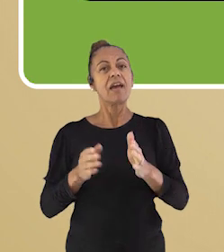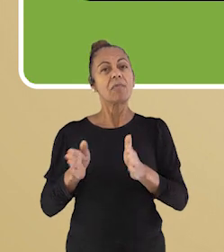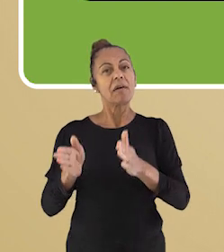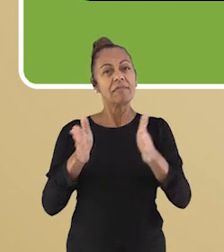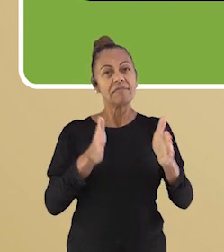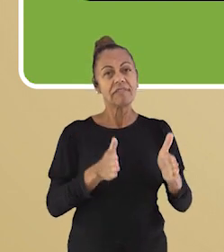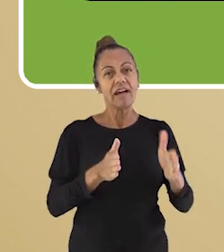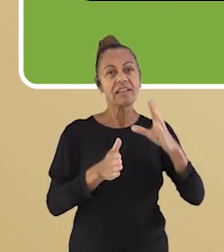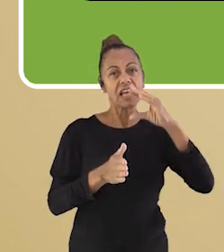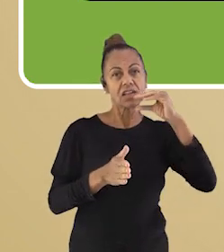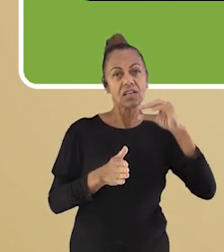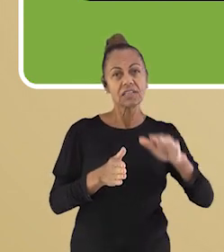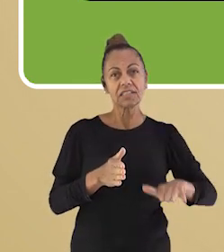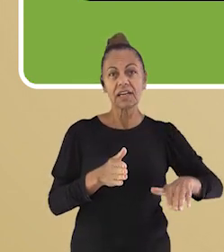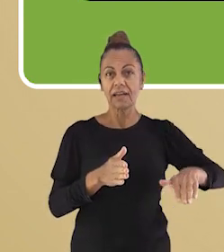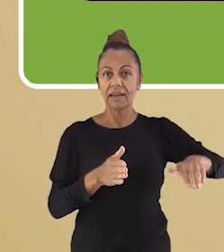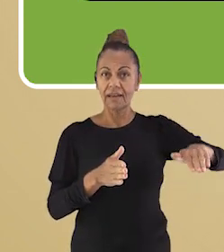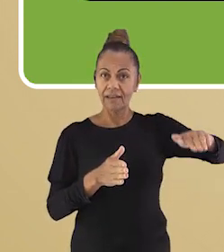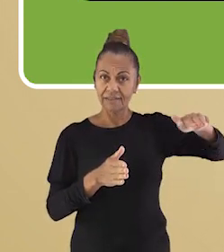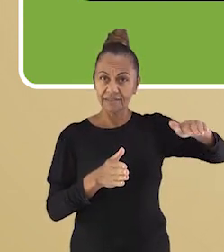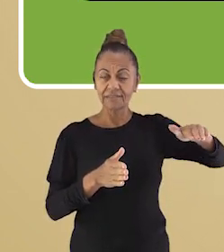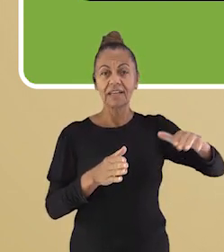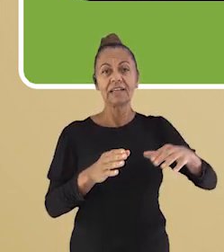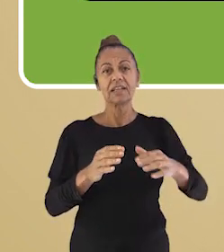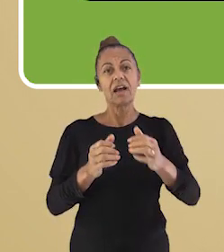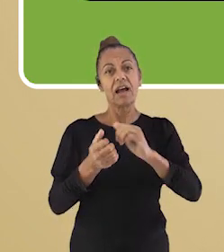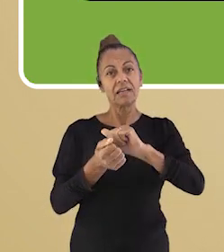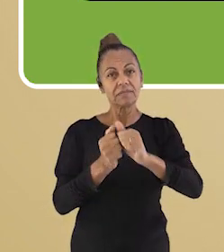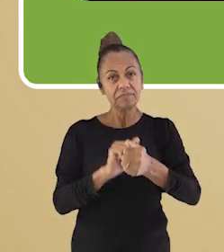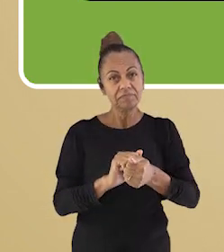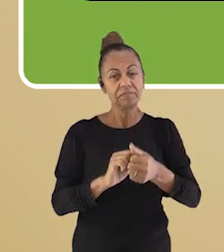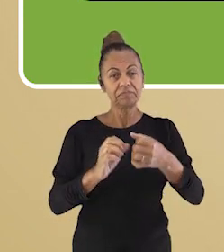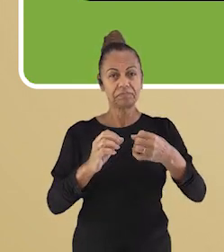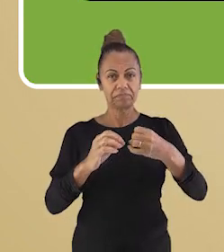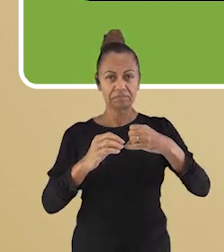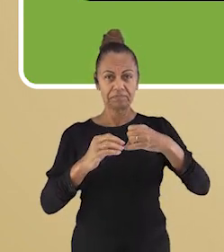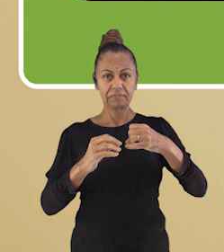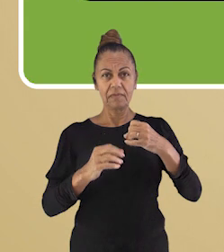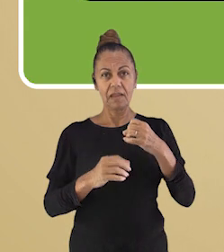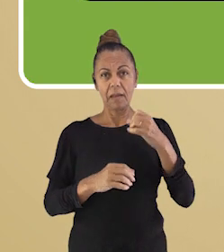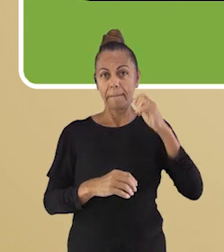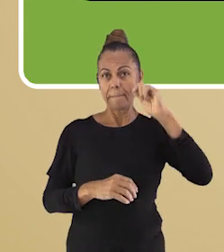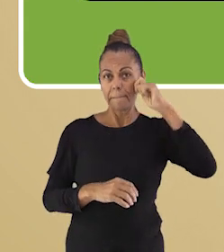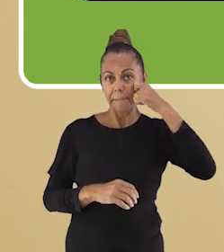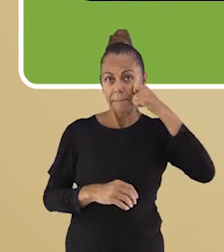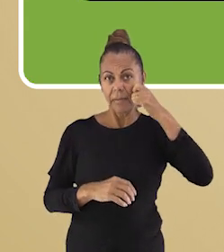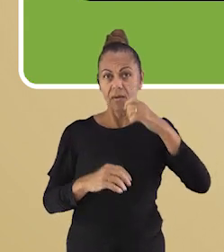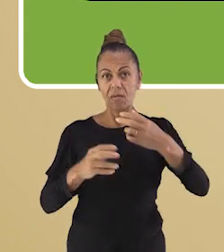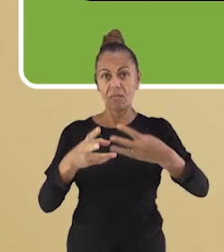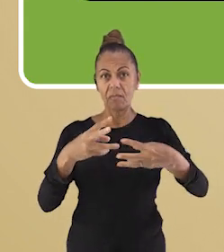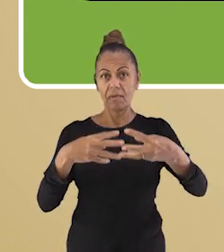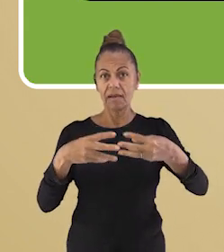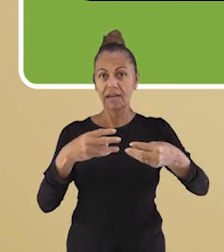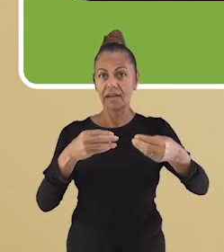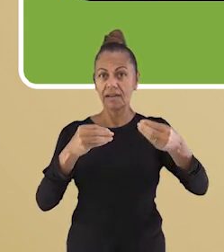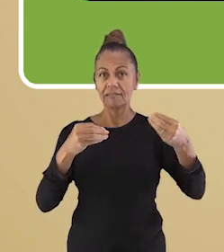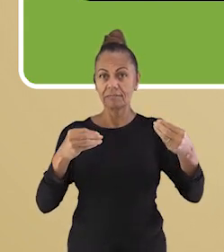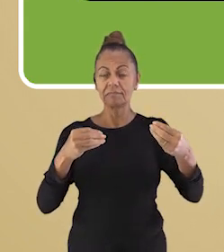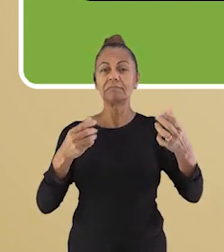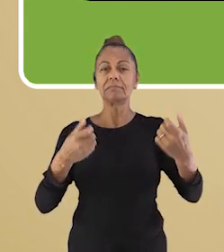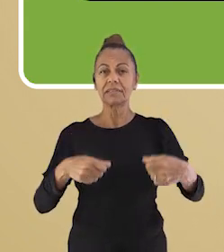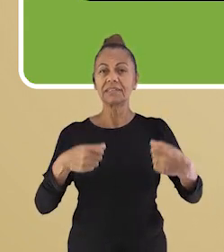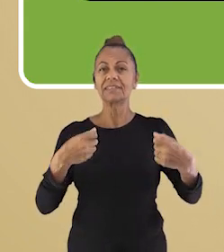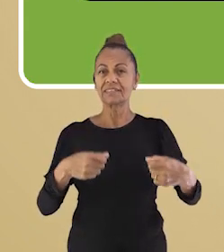crescimento acelerado que ocorre nessa fase. Assim, alimentos como arroz, pão, macarrão,